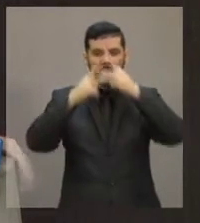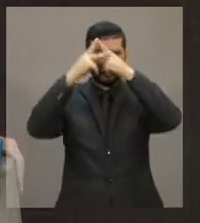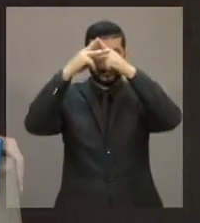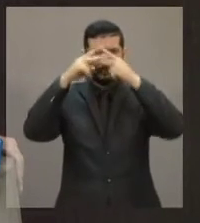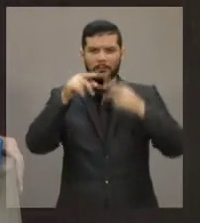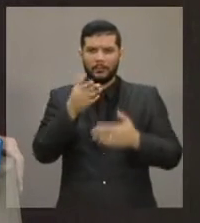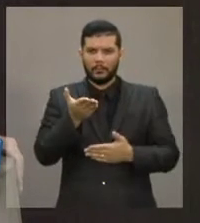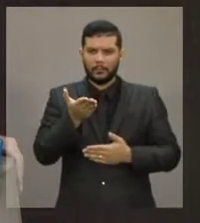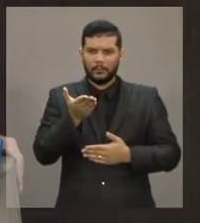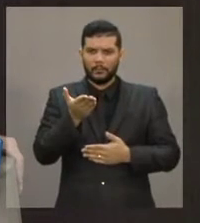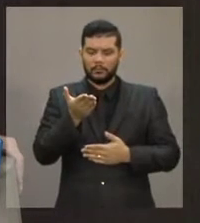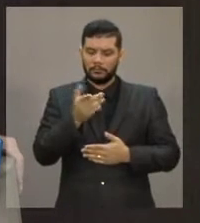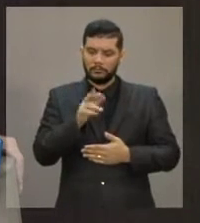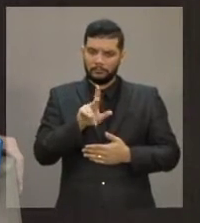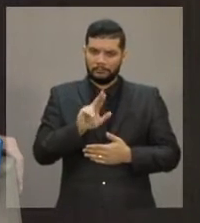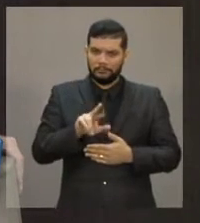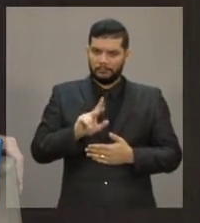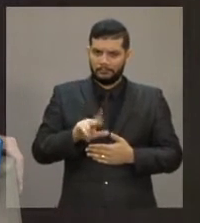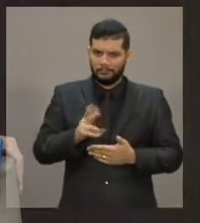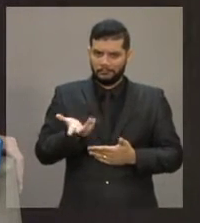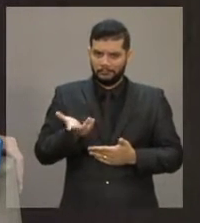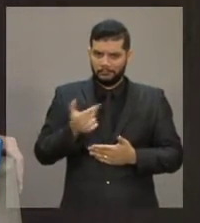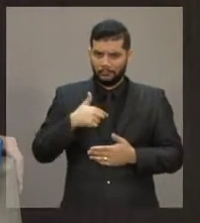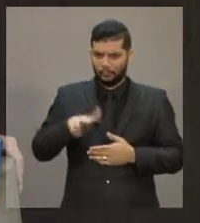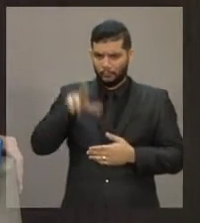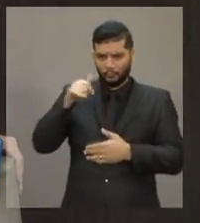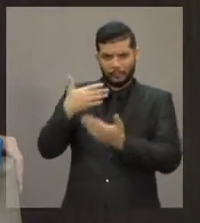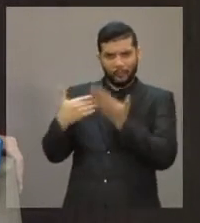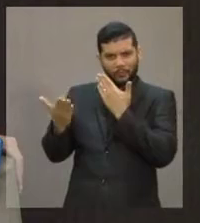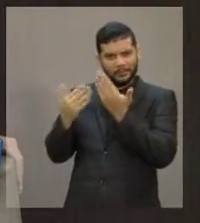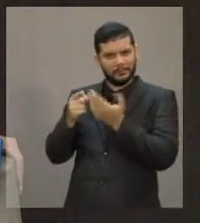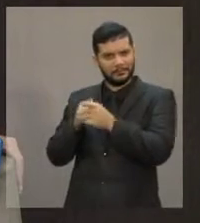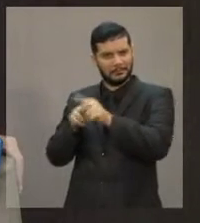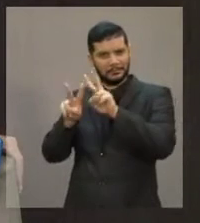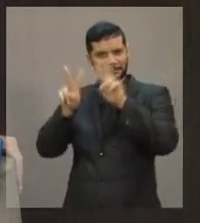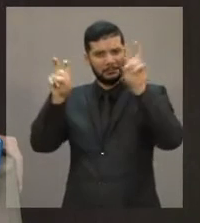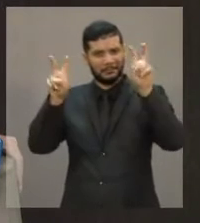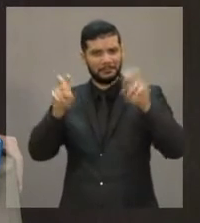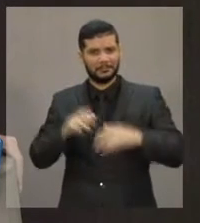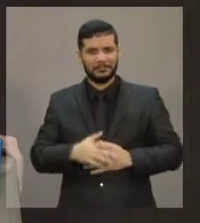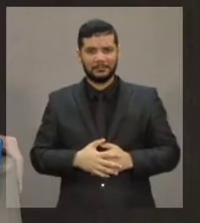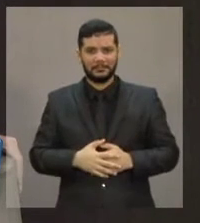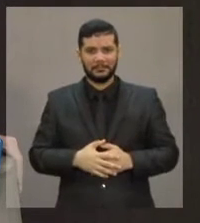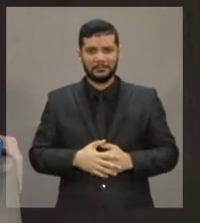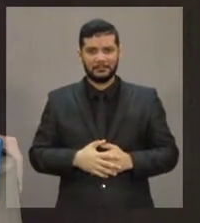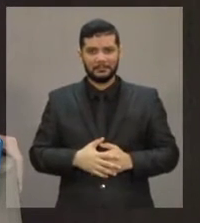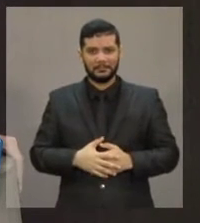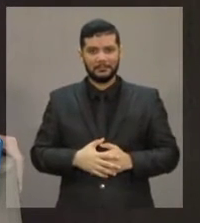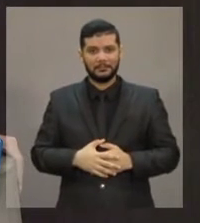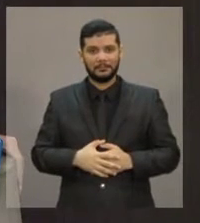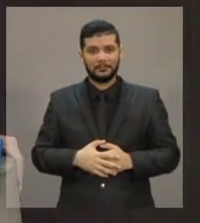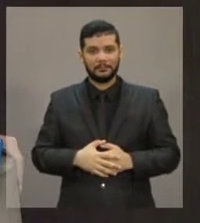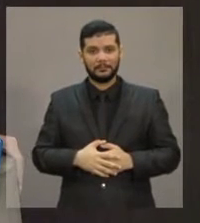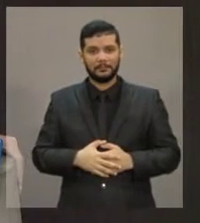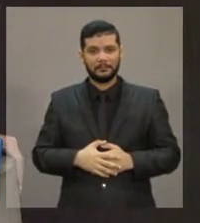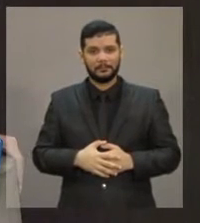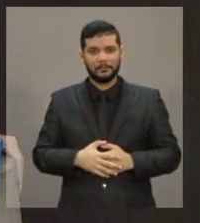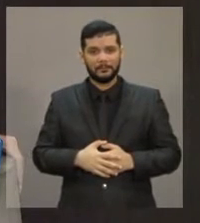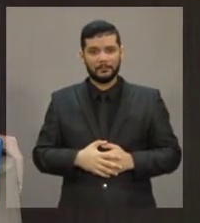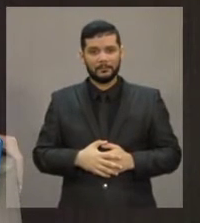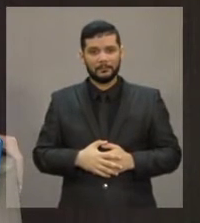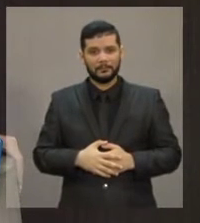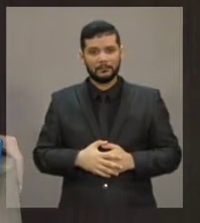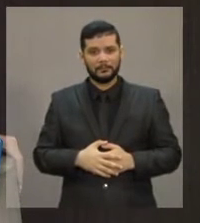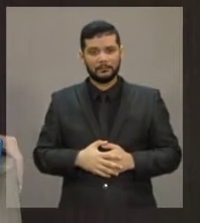Pois, deputado, essa manipulação de assuntos religiosos que, na verdade,